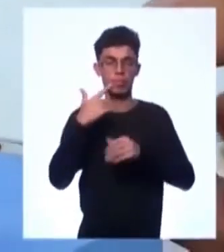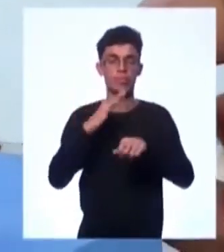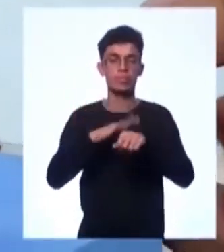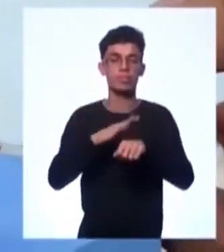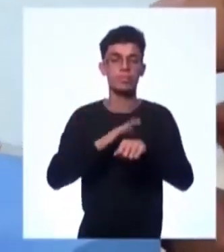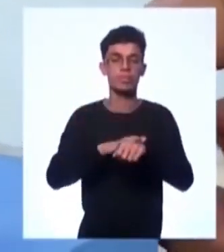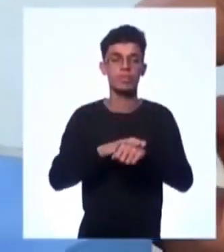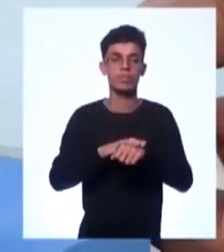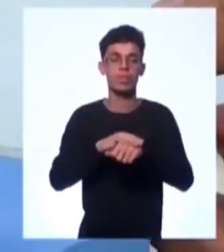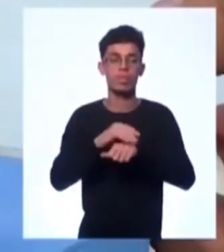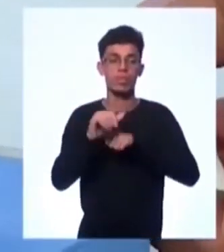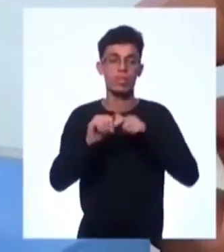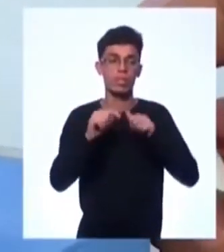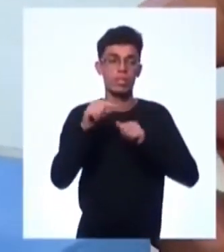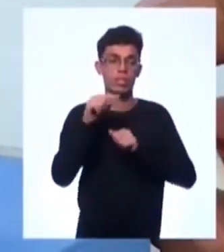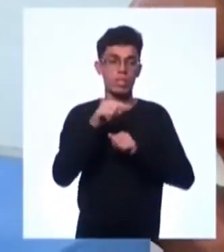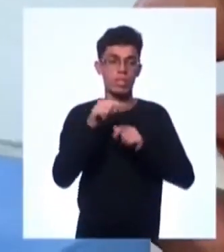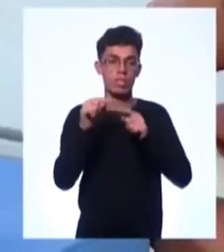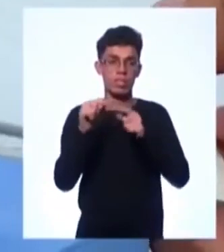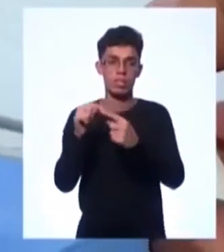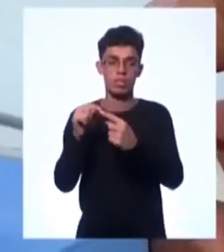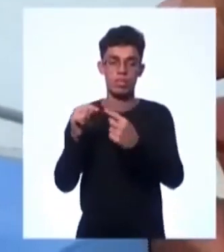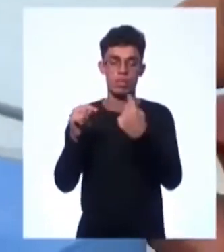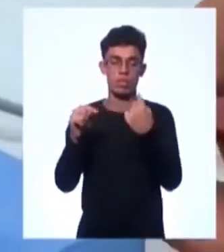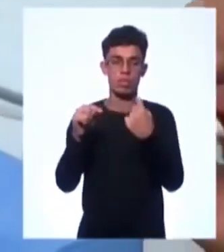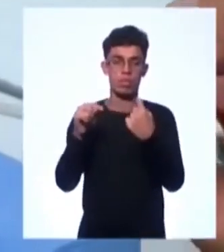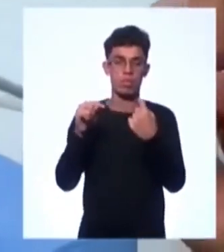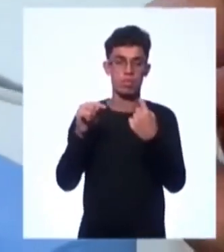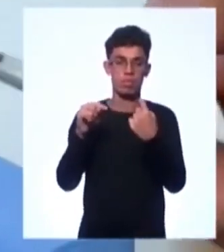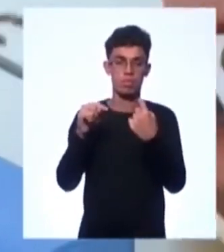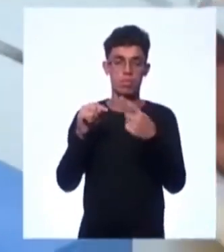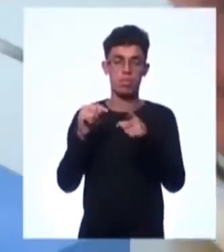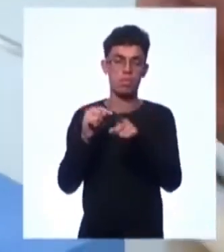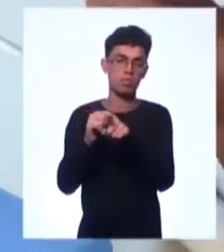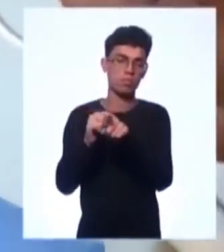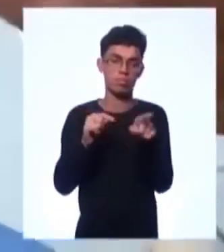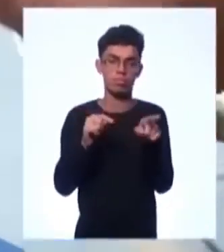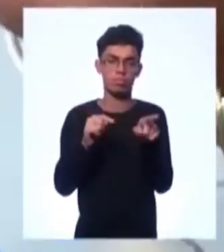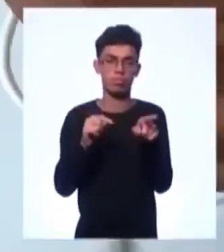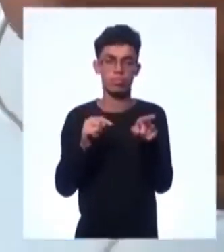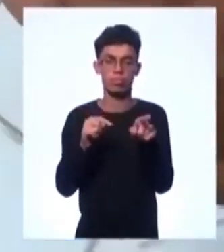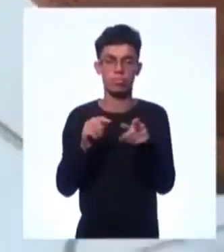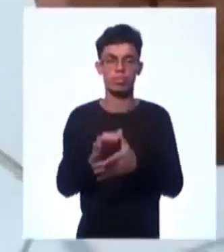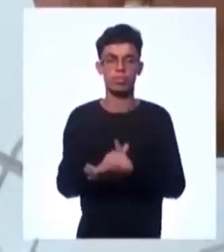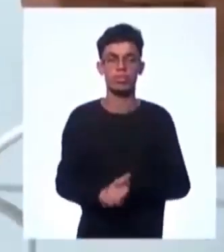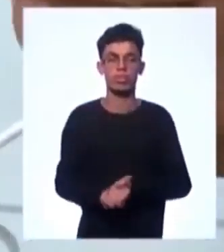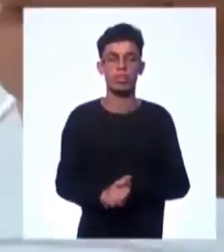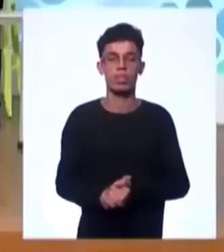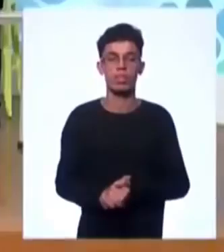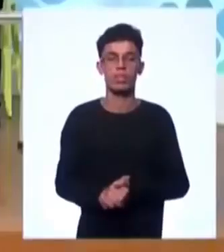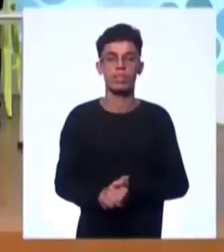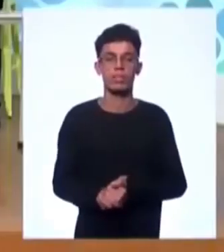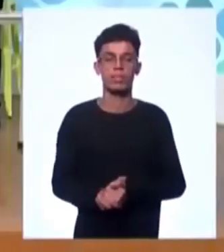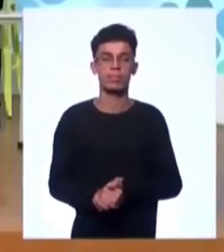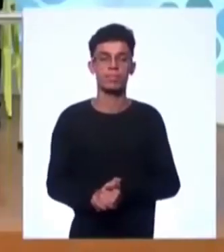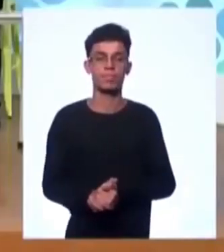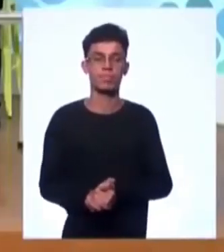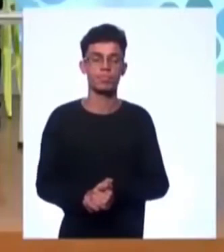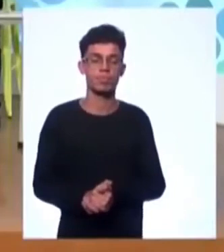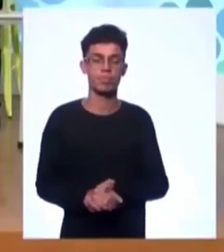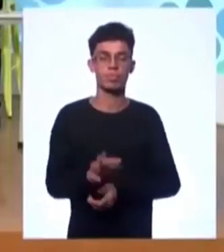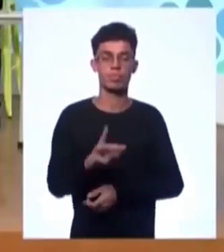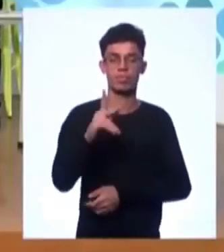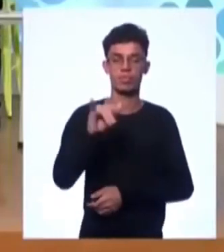vou inverter, né? Porque quando eu coloquei aqui, a agulha defletiu para esse lado, né? Isso. Eu vou inverter o sentido da corrente. Então, eu vou inverter aqui as minhas pilhas,